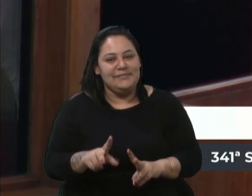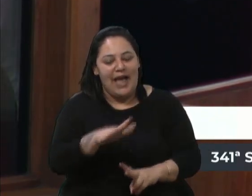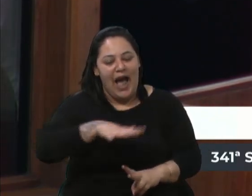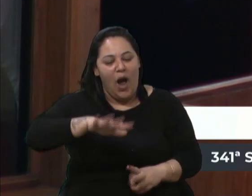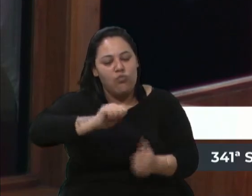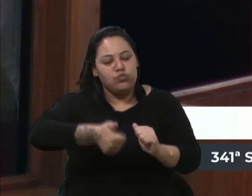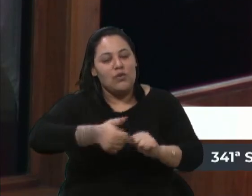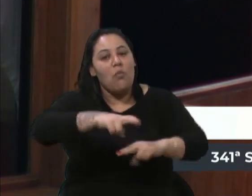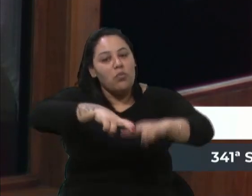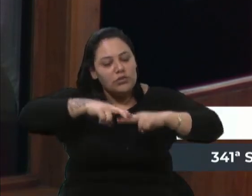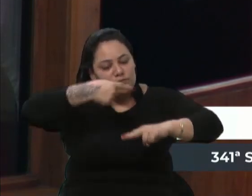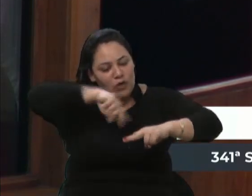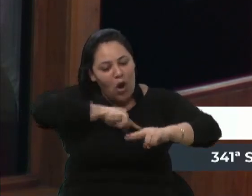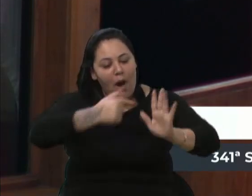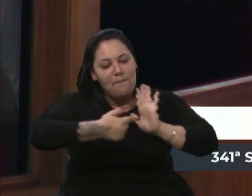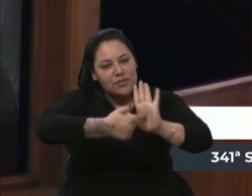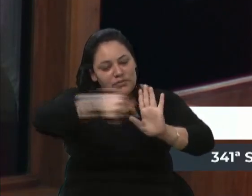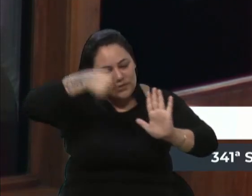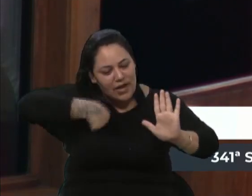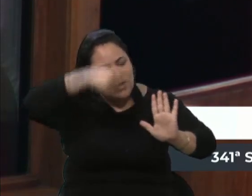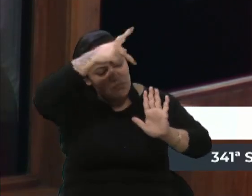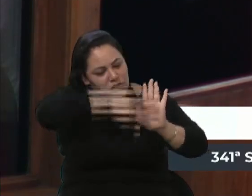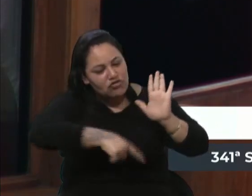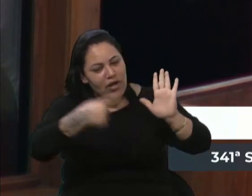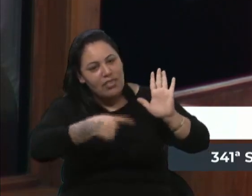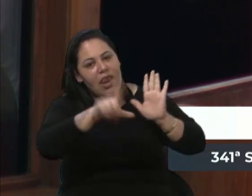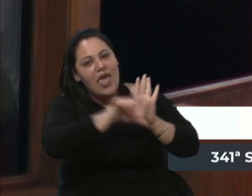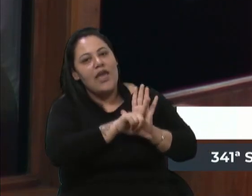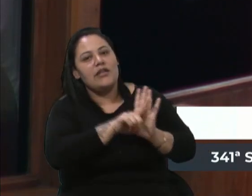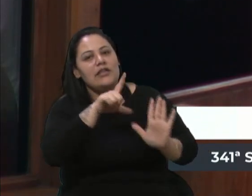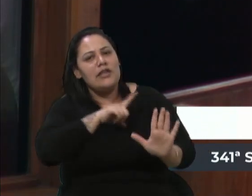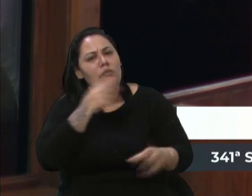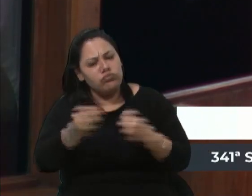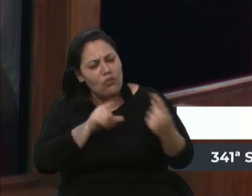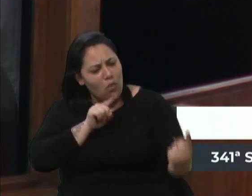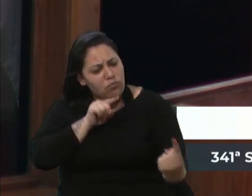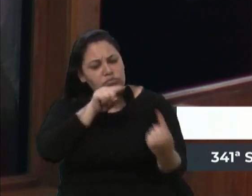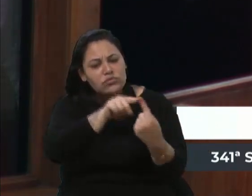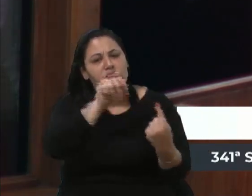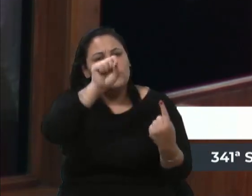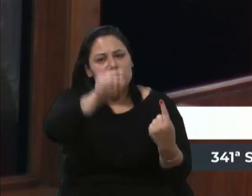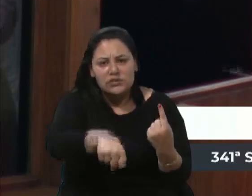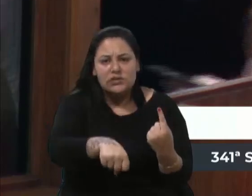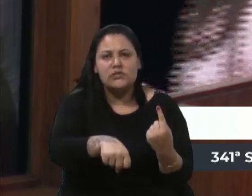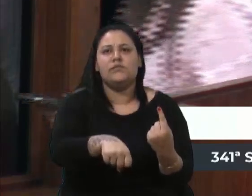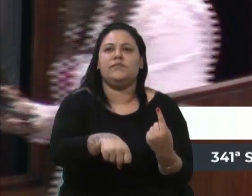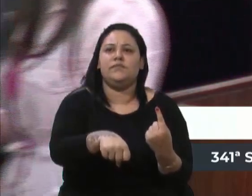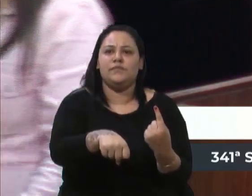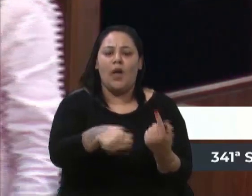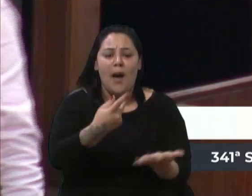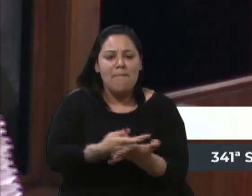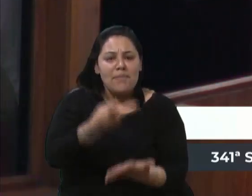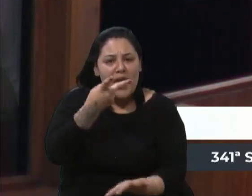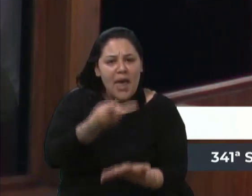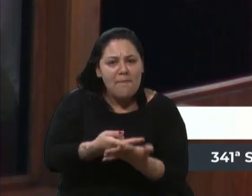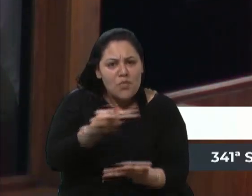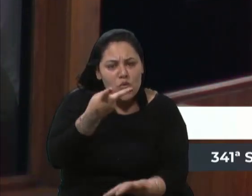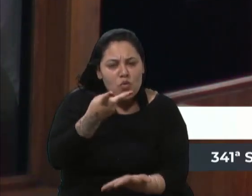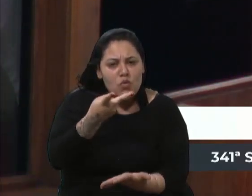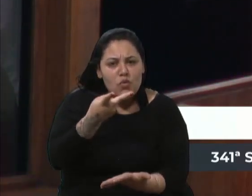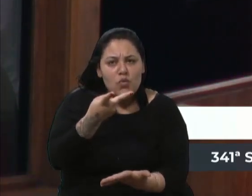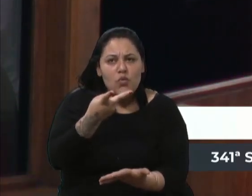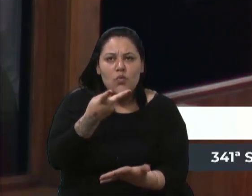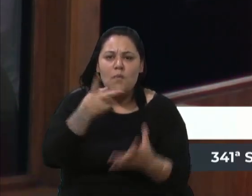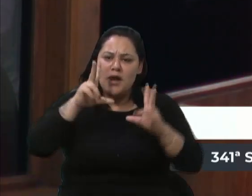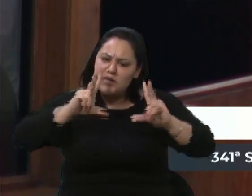nós apresentamos esse projeto de lei, que tem como objetivo de que as premiações